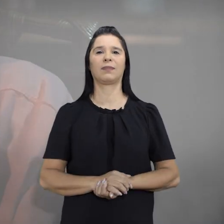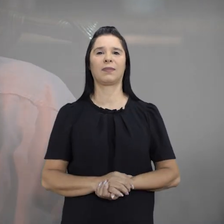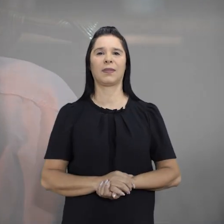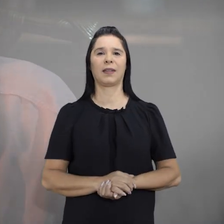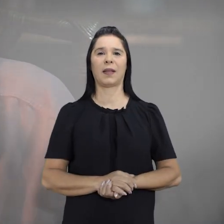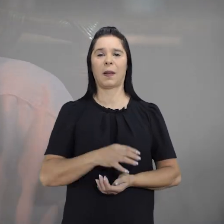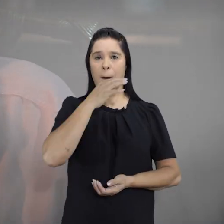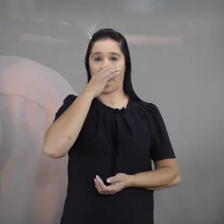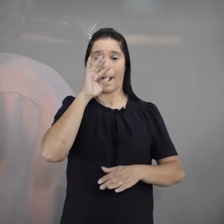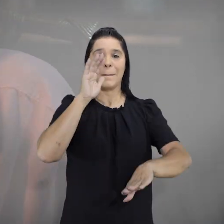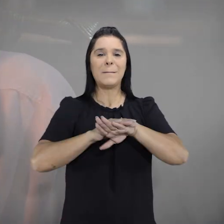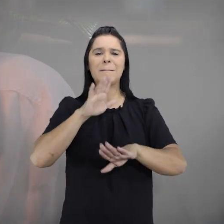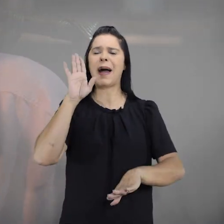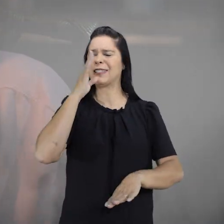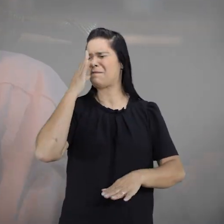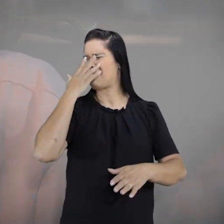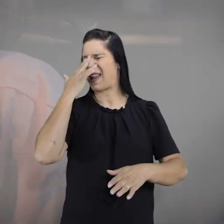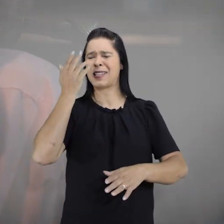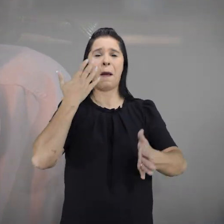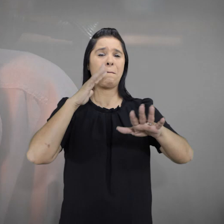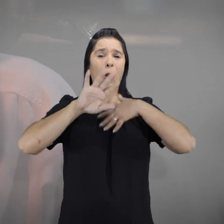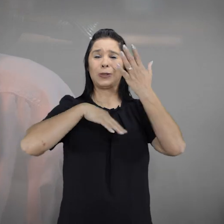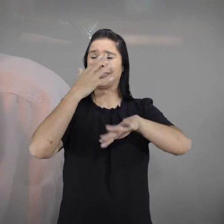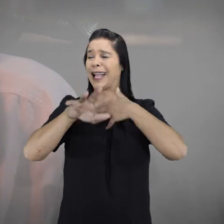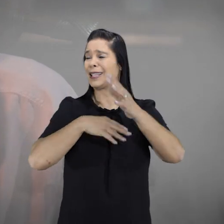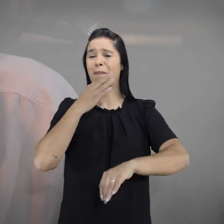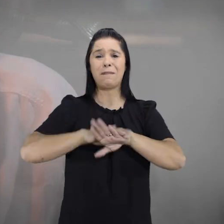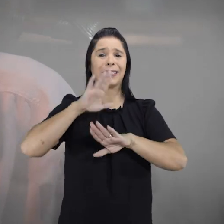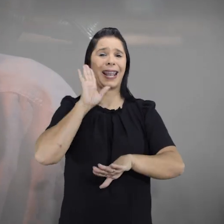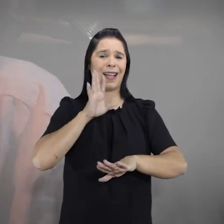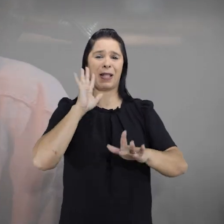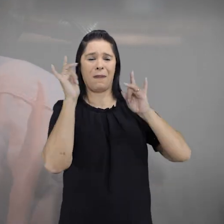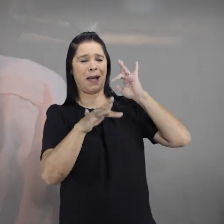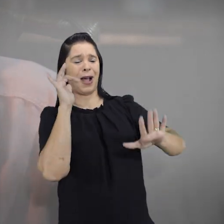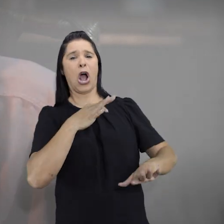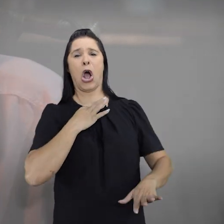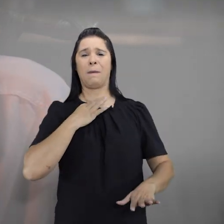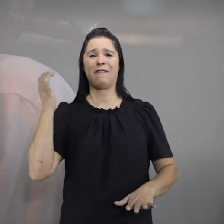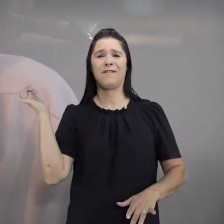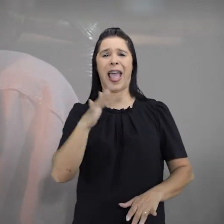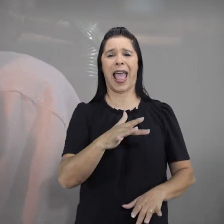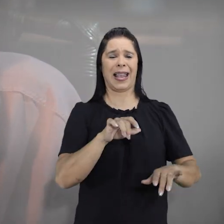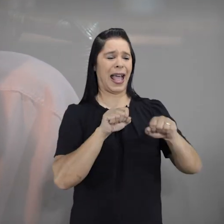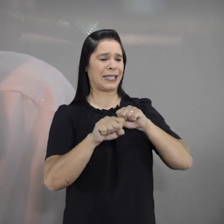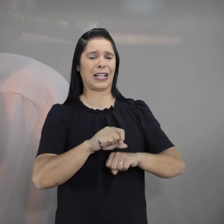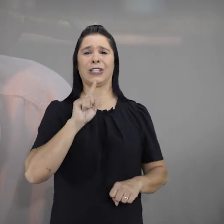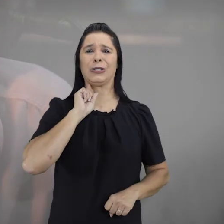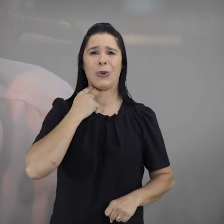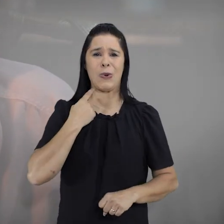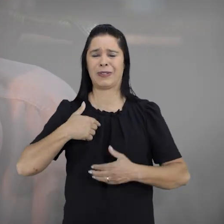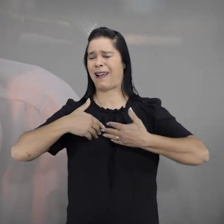mais bacalhada, melhor era. Porque é tudo abandonado, né? Roupa velha, rasgada,